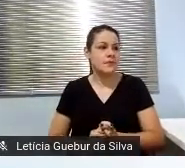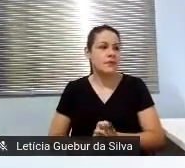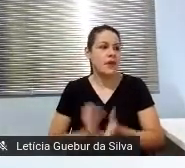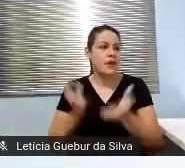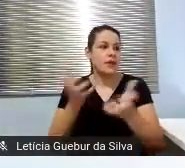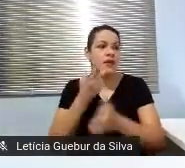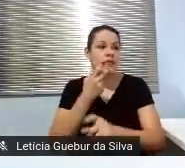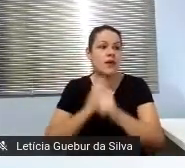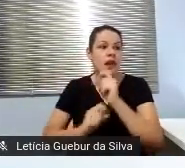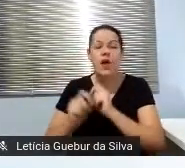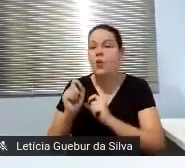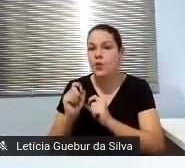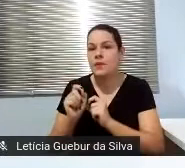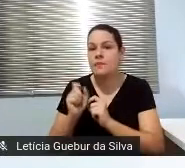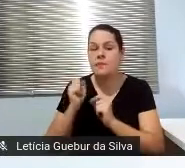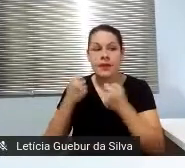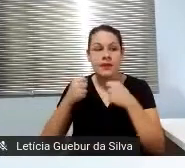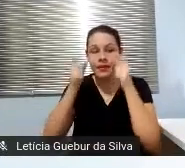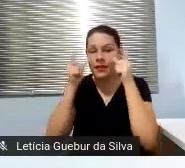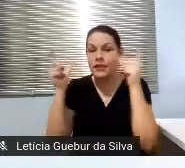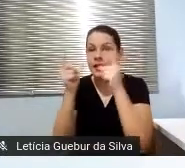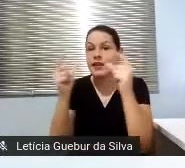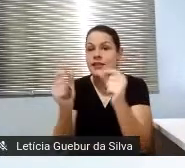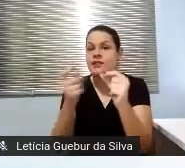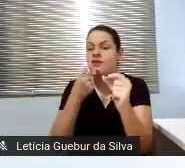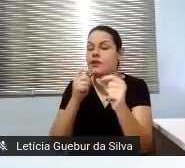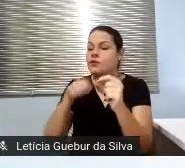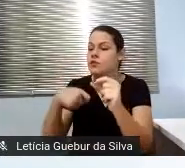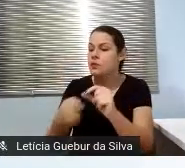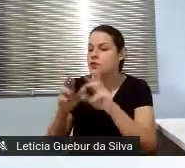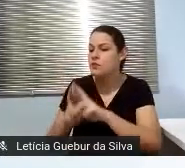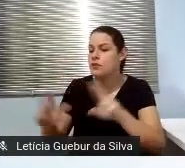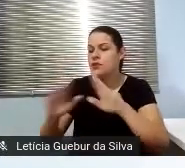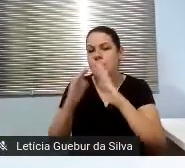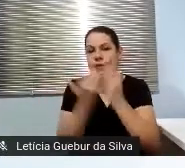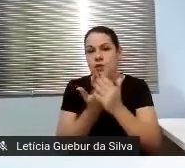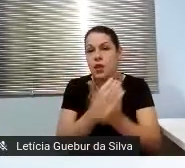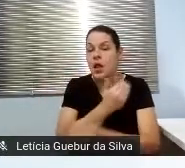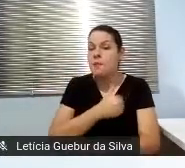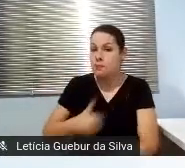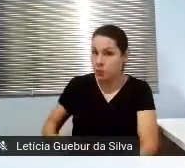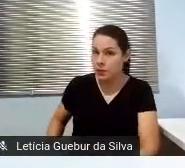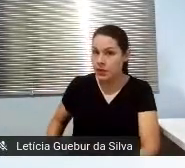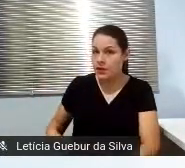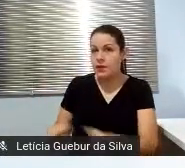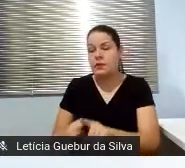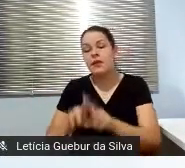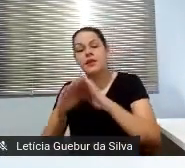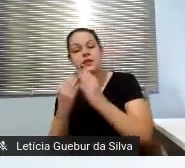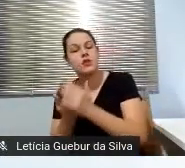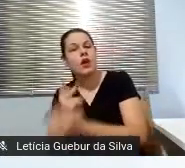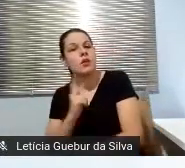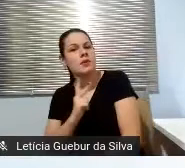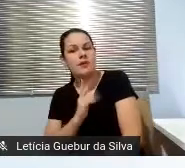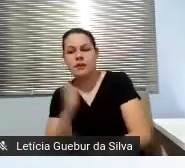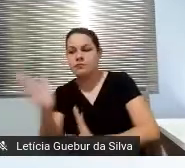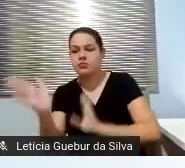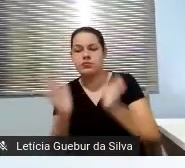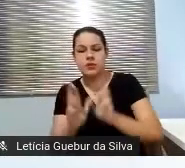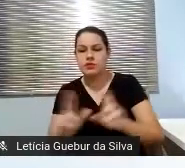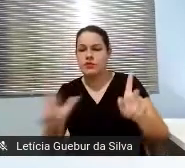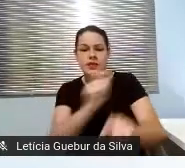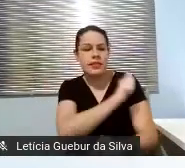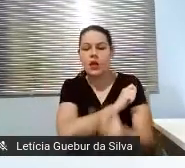interessante, da diferenciação de escola pública, né, do aluno da escola pública para o aluno da escola privada. E aí